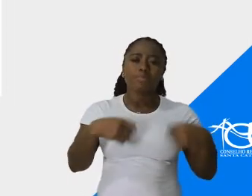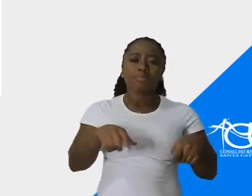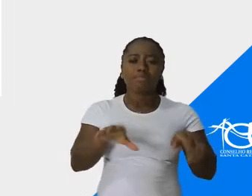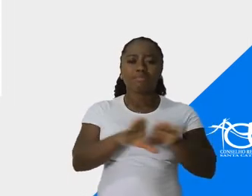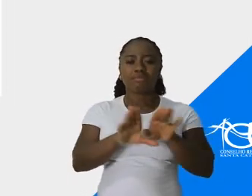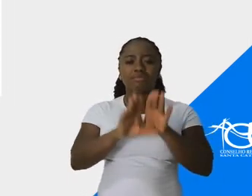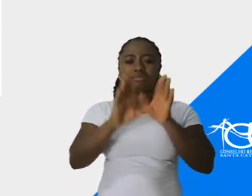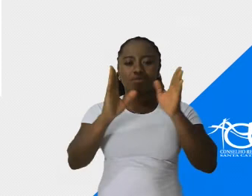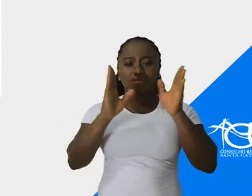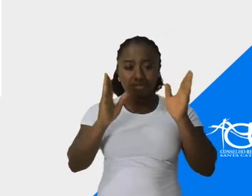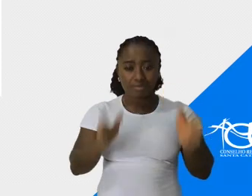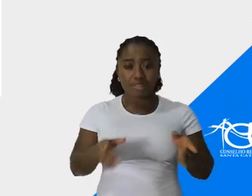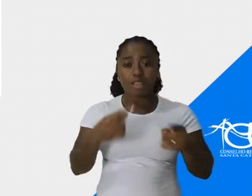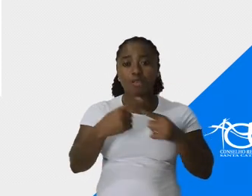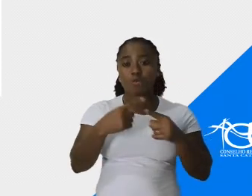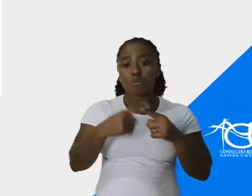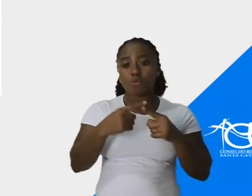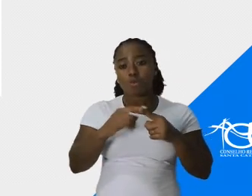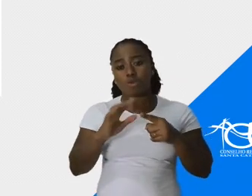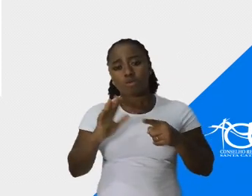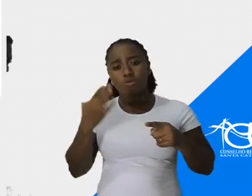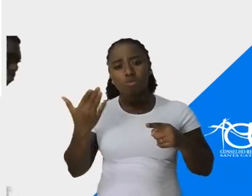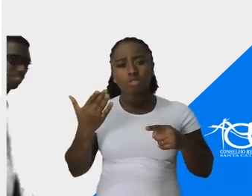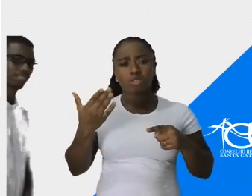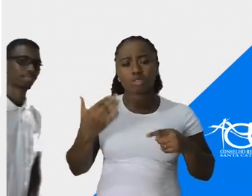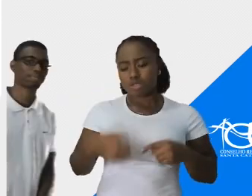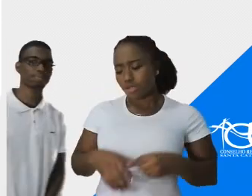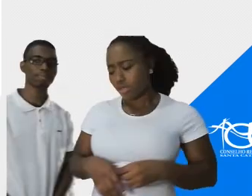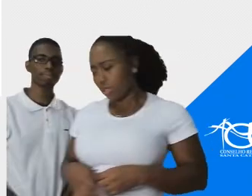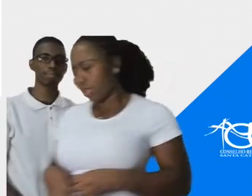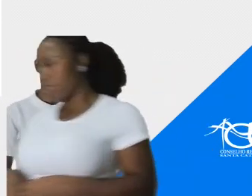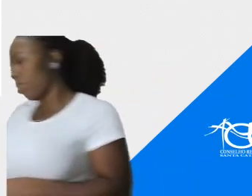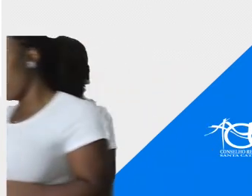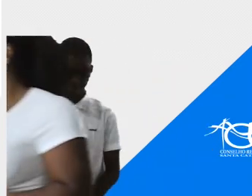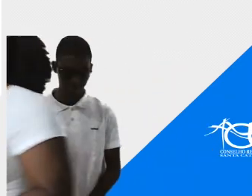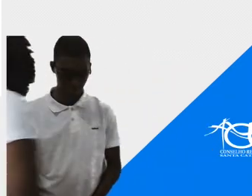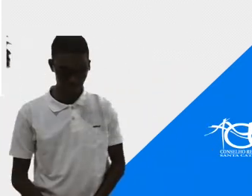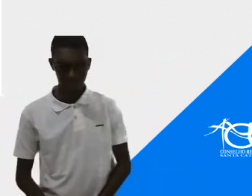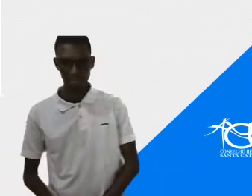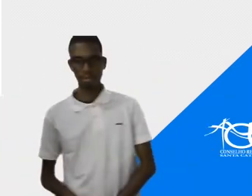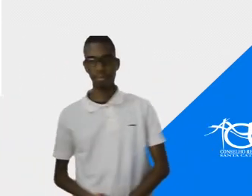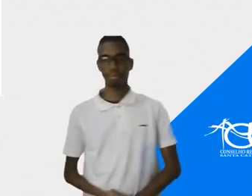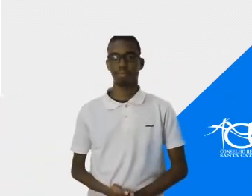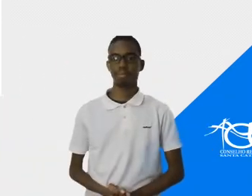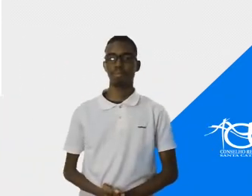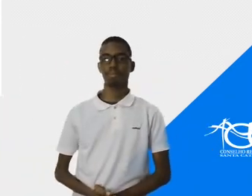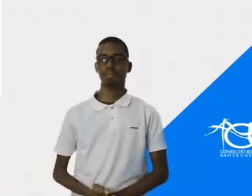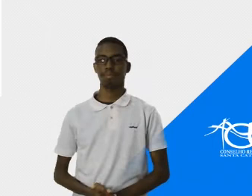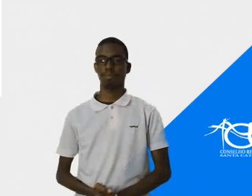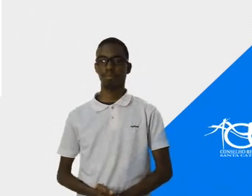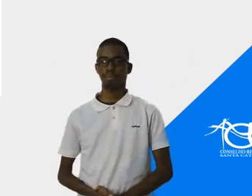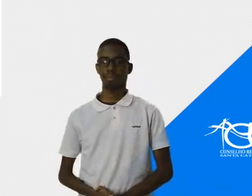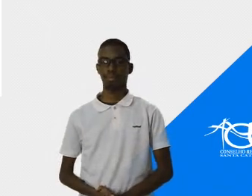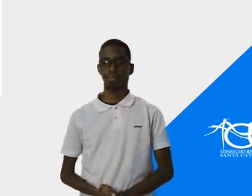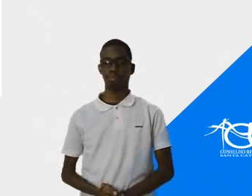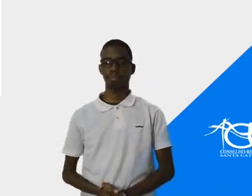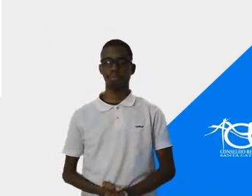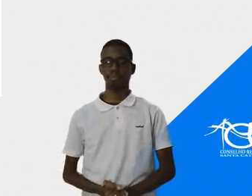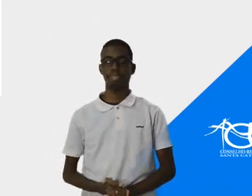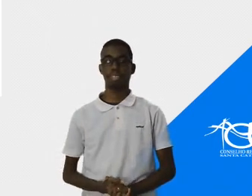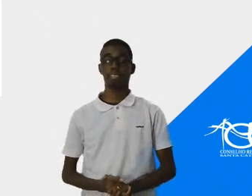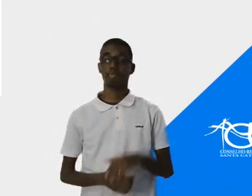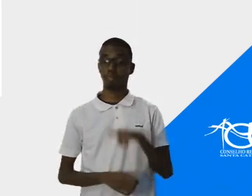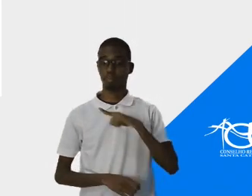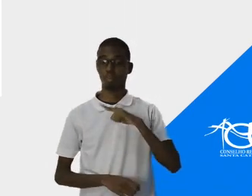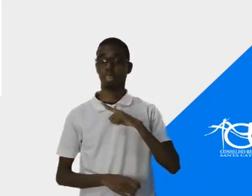perfil etário, do perfil do ciclo de maturação biopsicológica, aplicando os mesmos testes, os mesmos procedimentos para